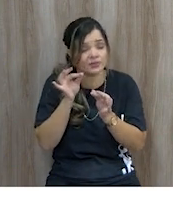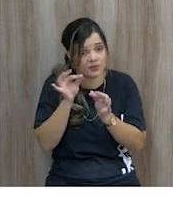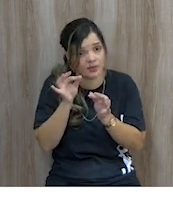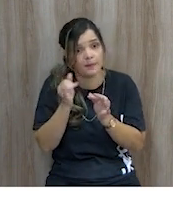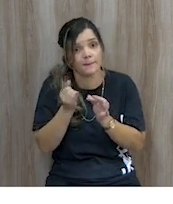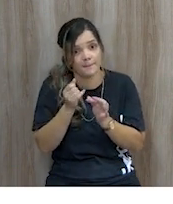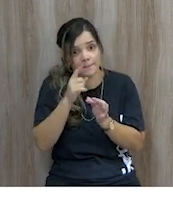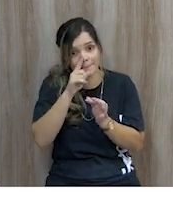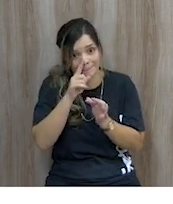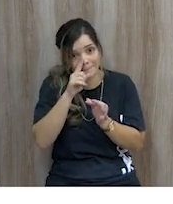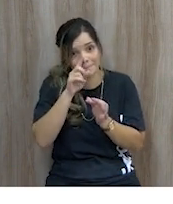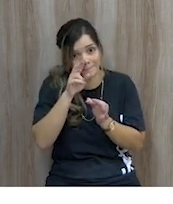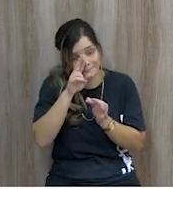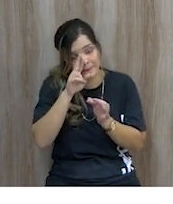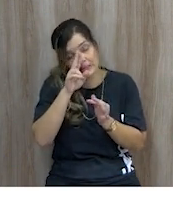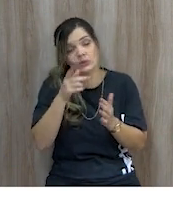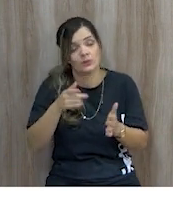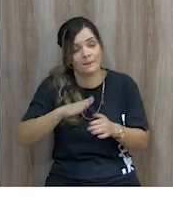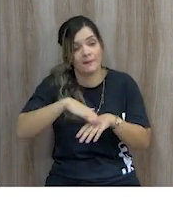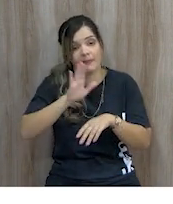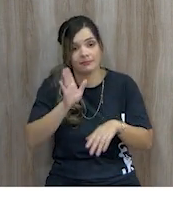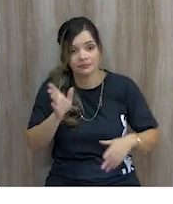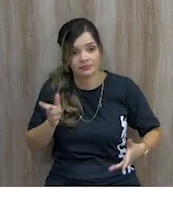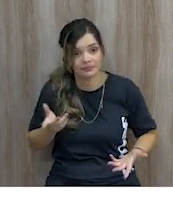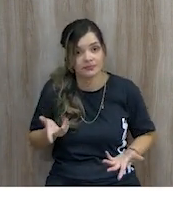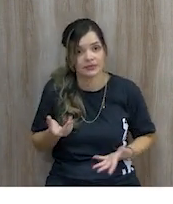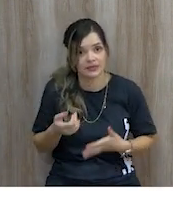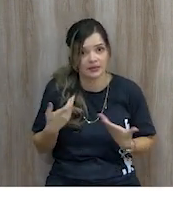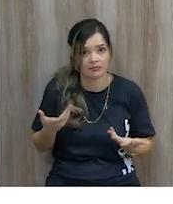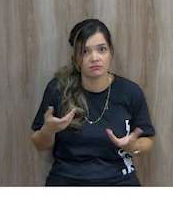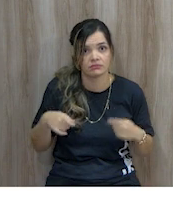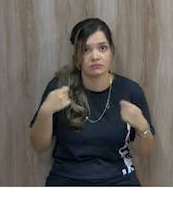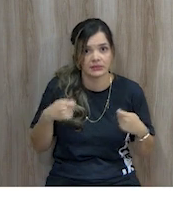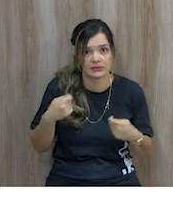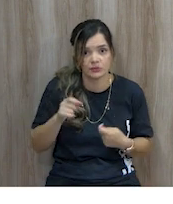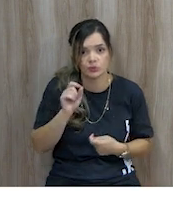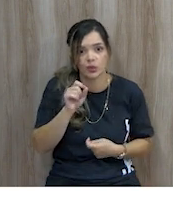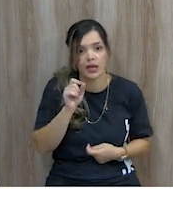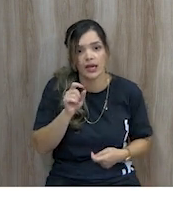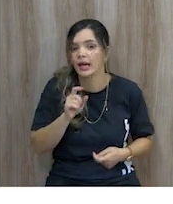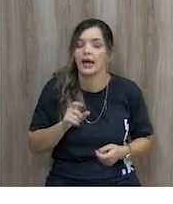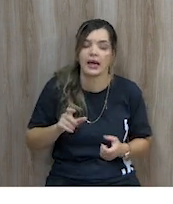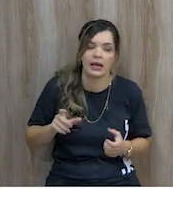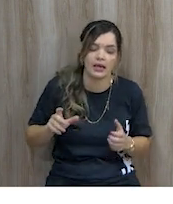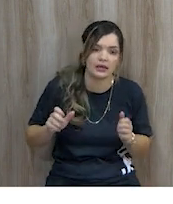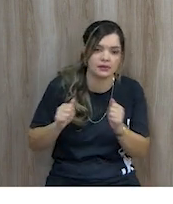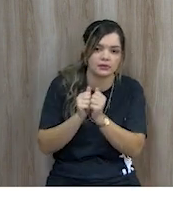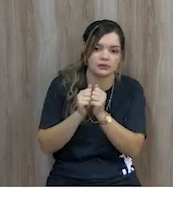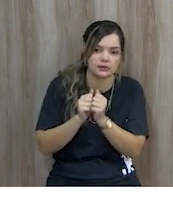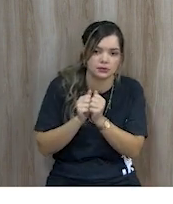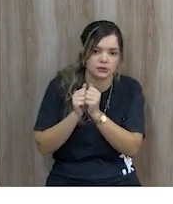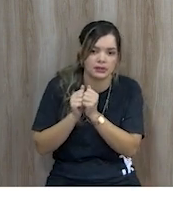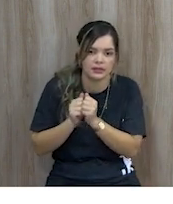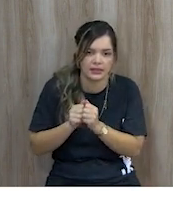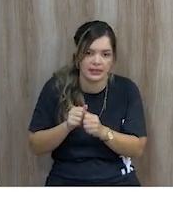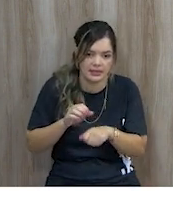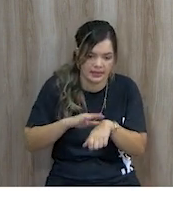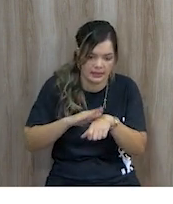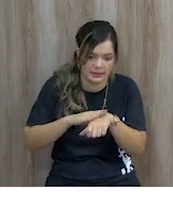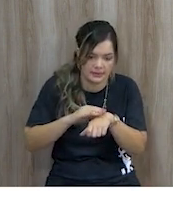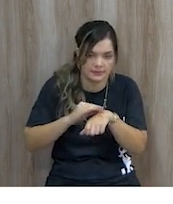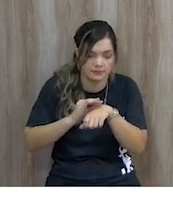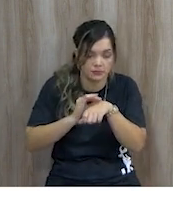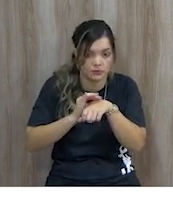um fator de risco para o desenvolvimento das recessões. Então, a gente precisa, muitas vezes, associar ao enxerto de tecido conjuntivo.